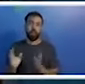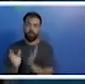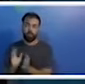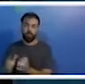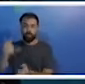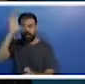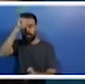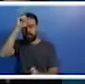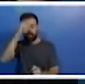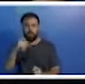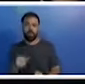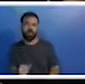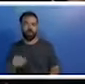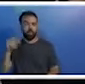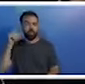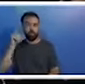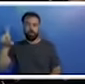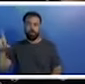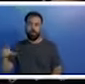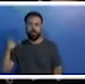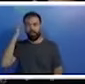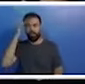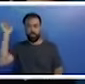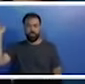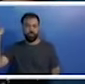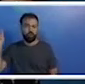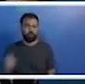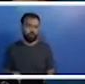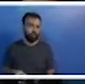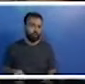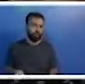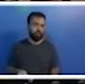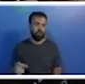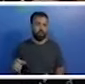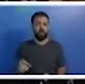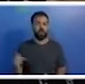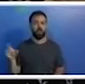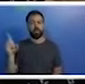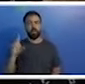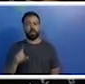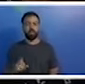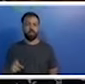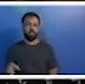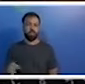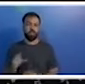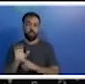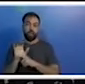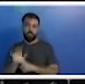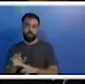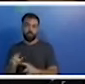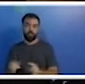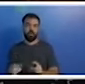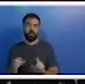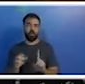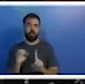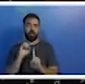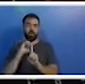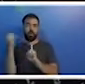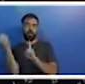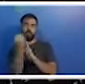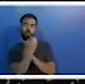as pessoas surdas facilitando a inclusão da comunidade surda na sociedade pesquisa em seu bairro em várias comunidades